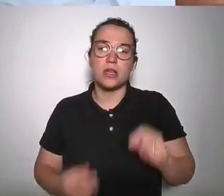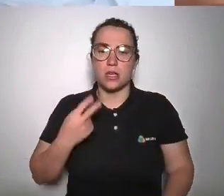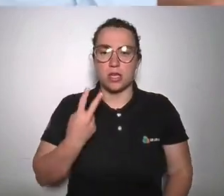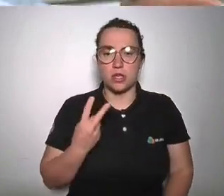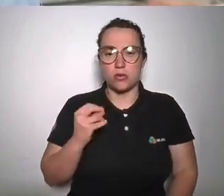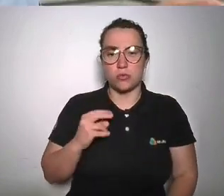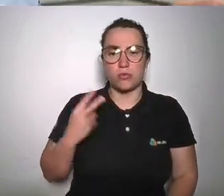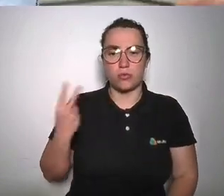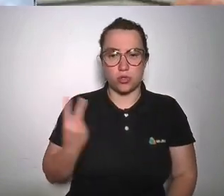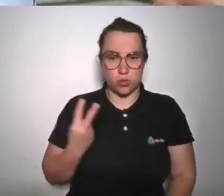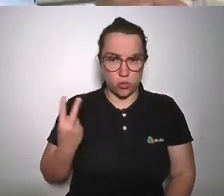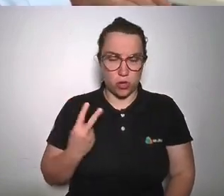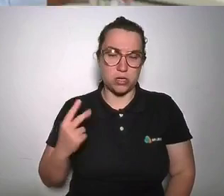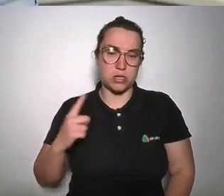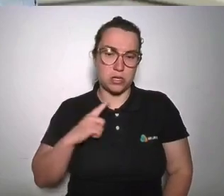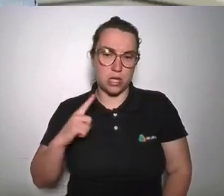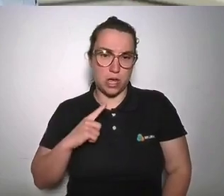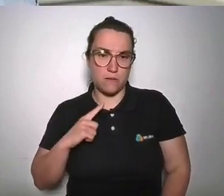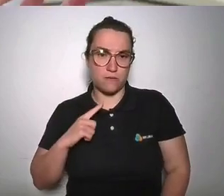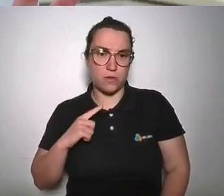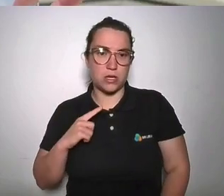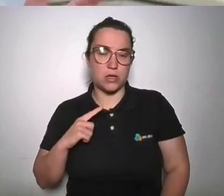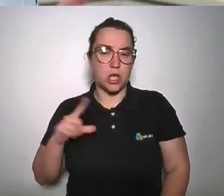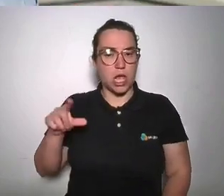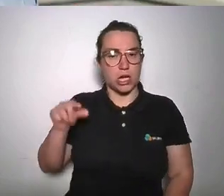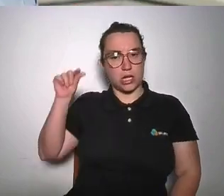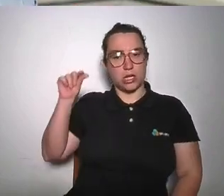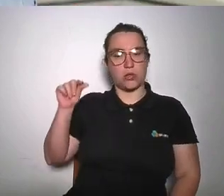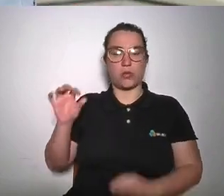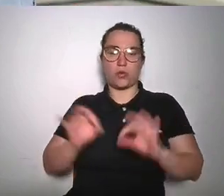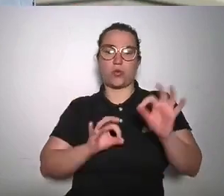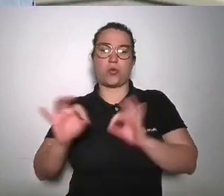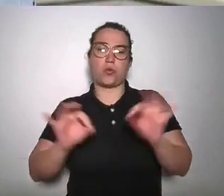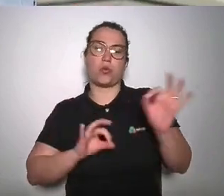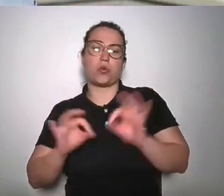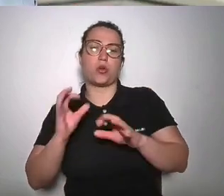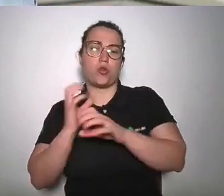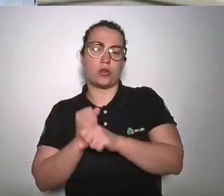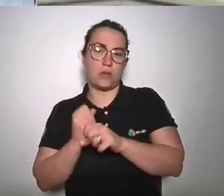2022. Até que eles organizem um orçamento geral,